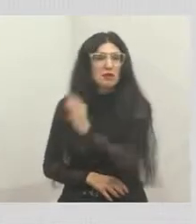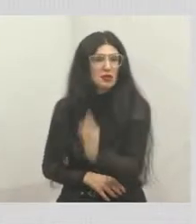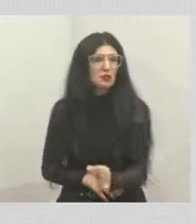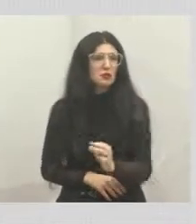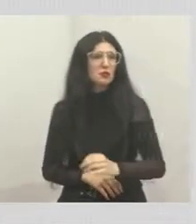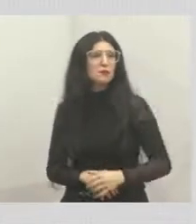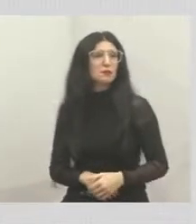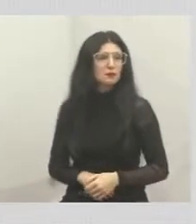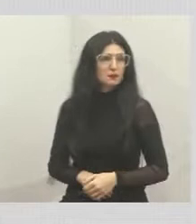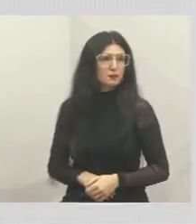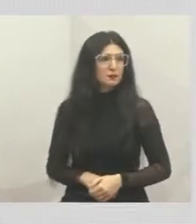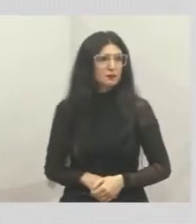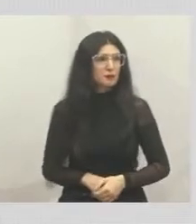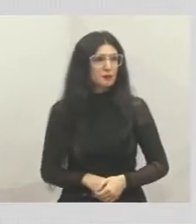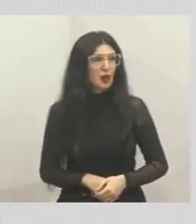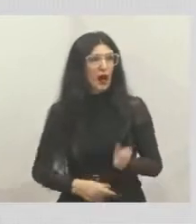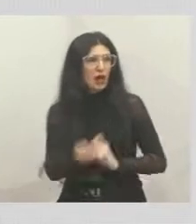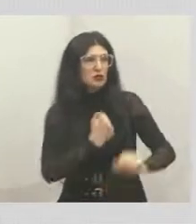29,75%.